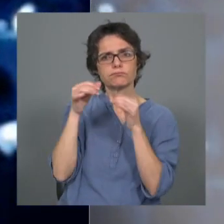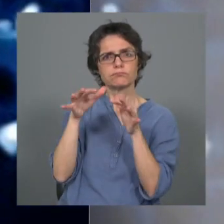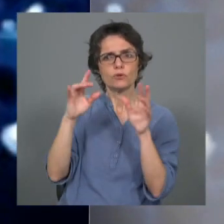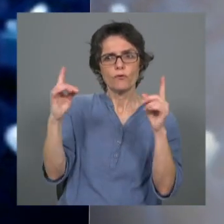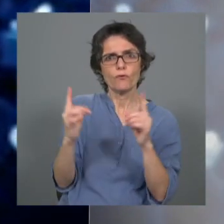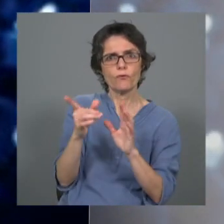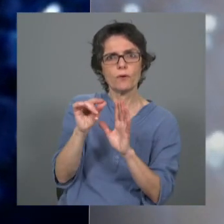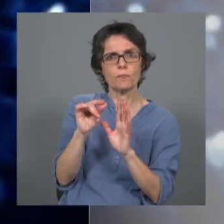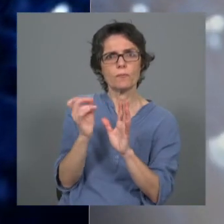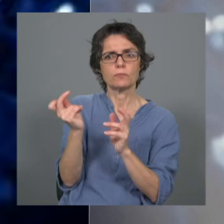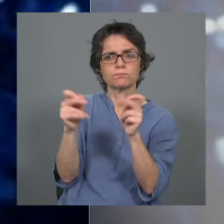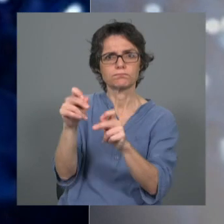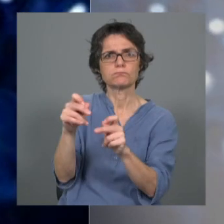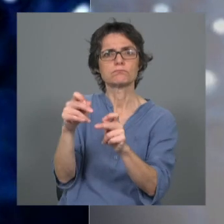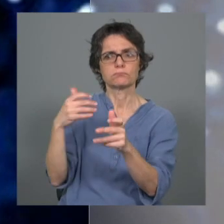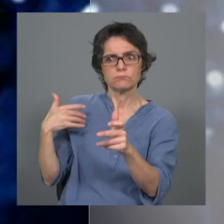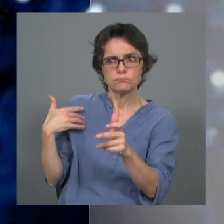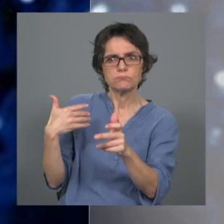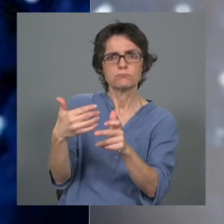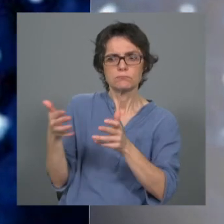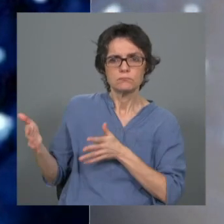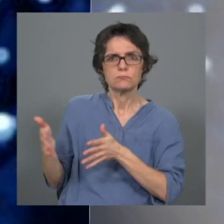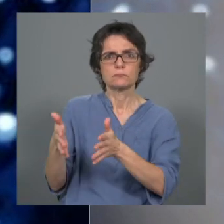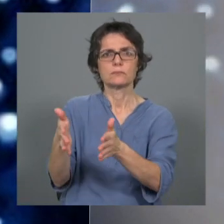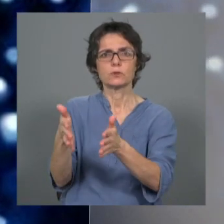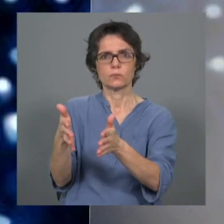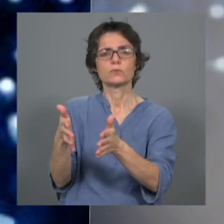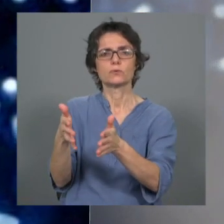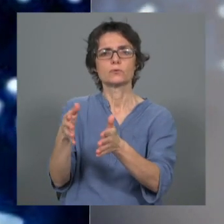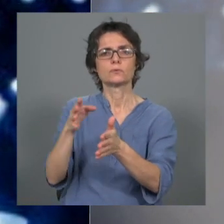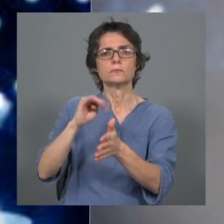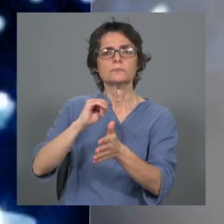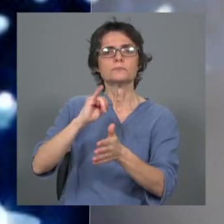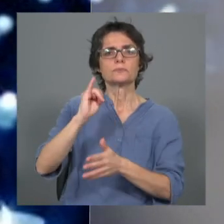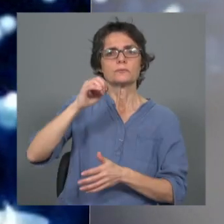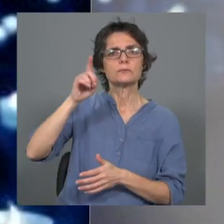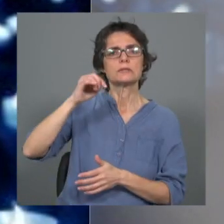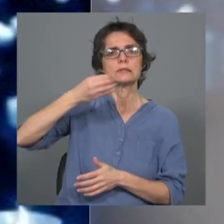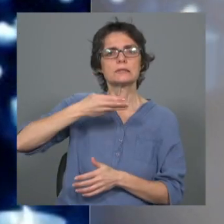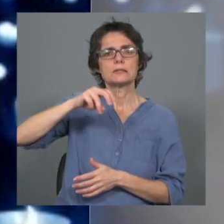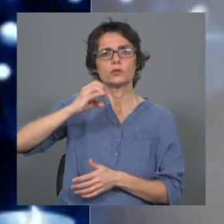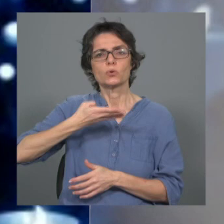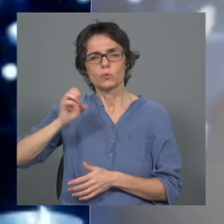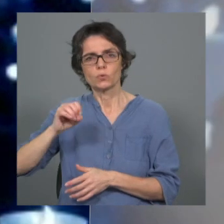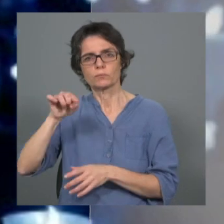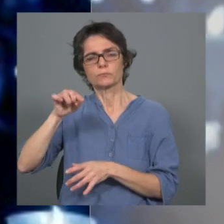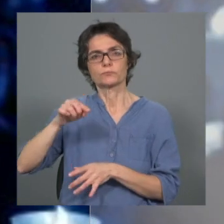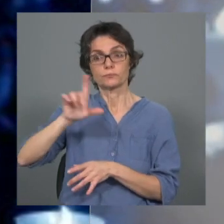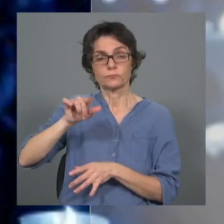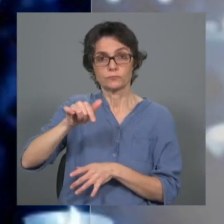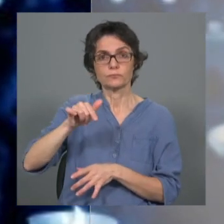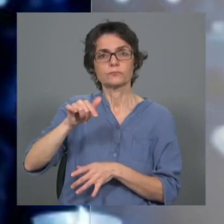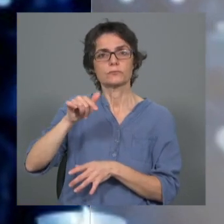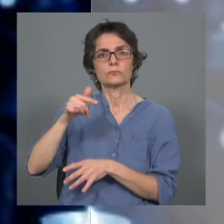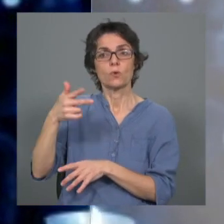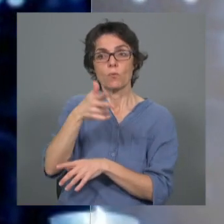aconteceu neste grande percurso, que é o Sínodo Diocesano de Lisboa. Vamos ter presente essa reportagem